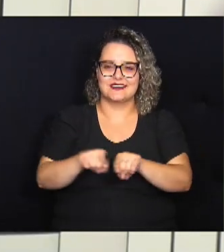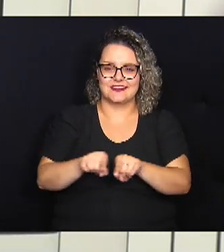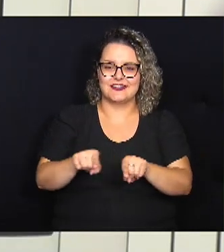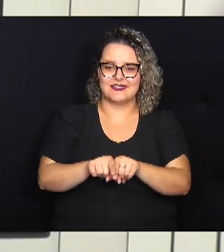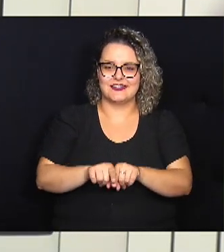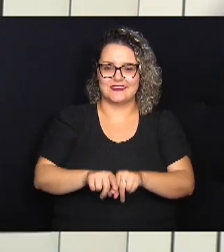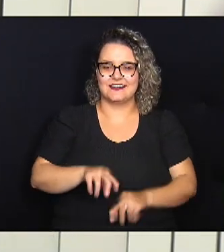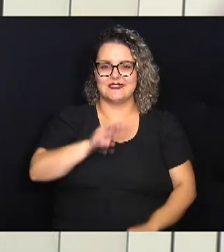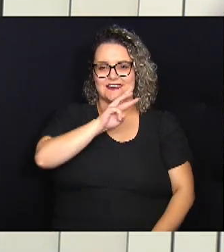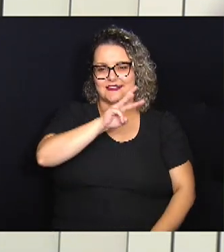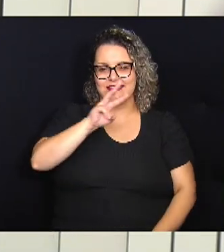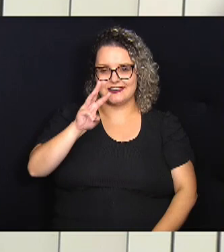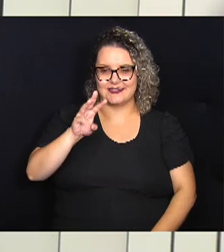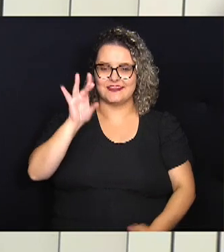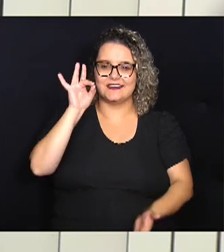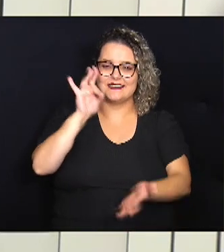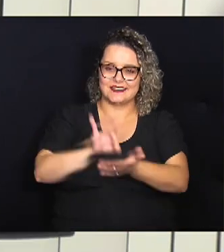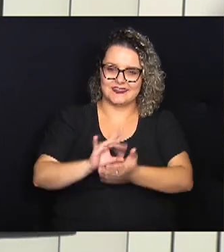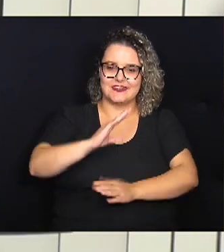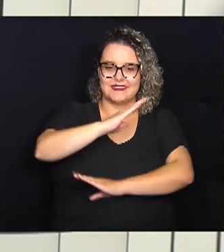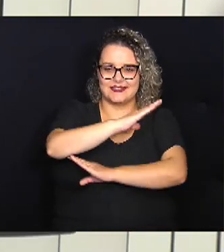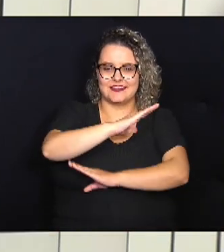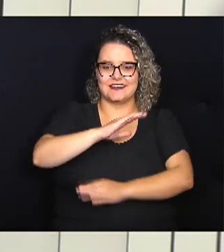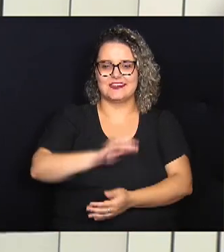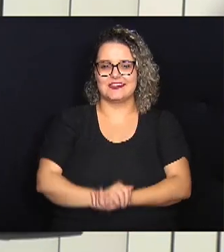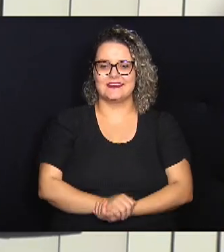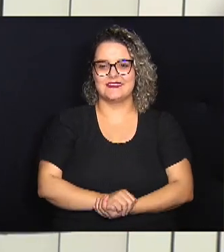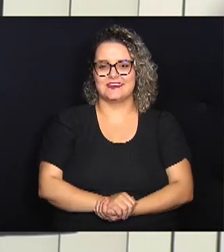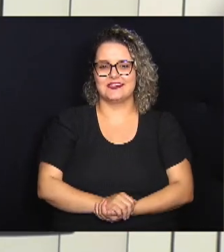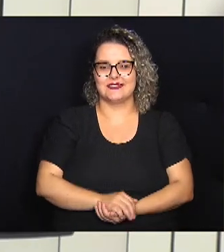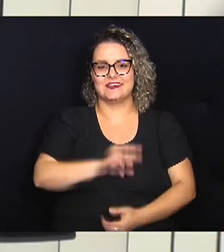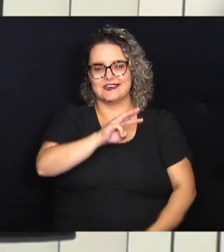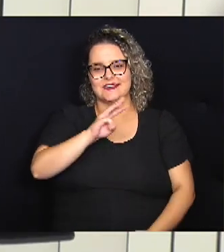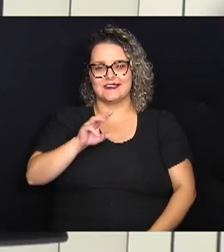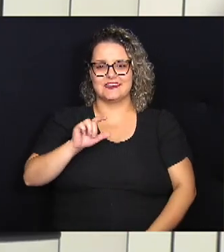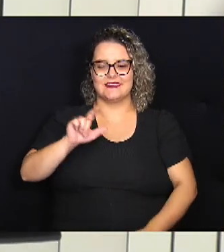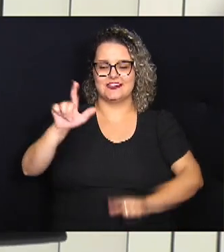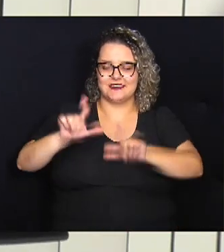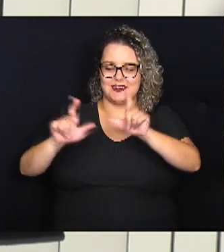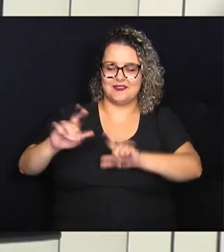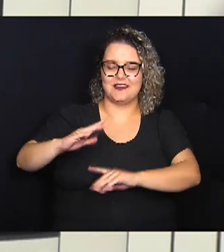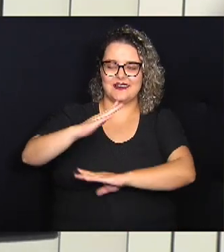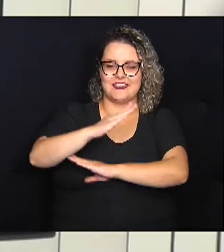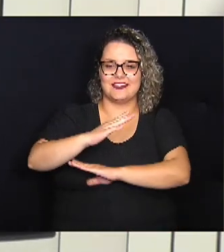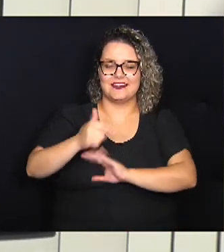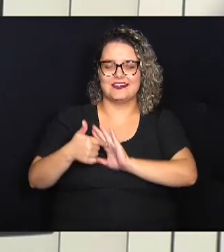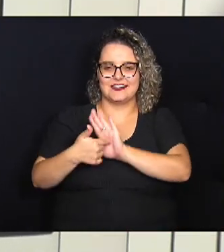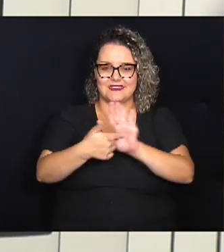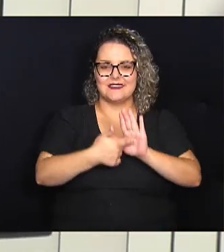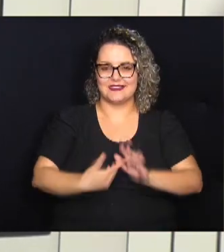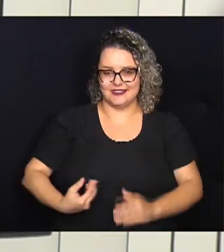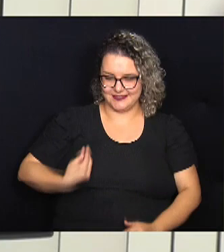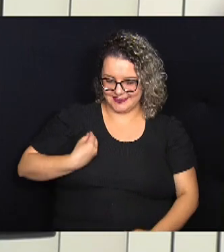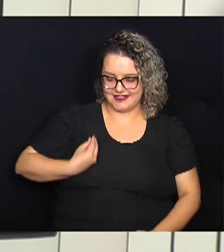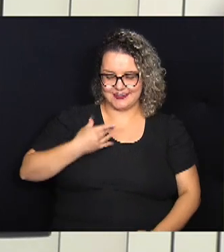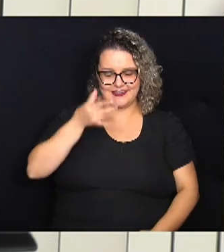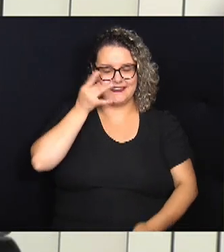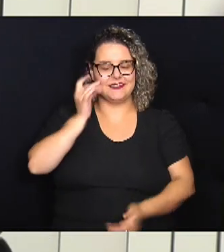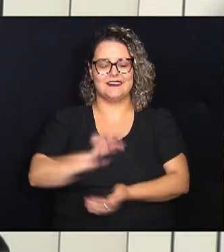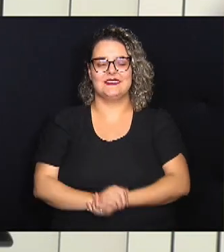do site oficial da Câmara Municipal. Você entra lá em TV Câmara e aparece a nossa transmissão ao